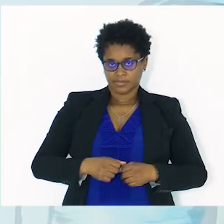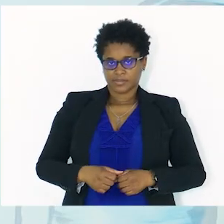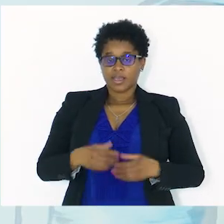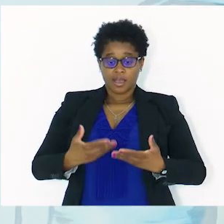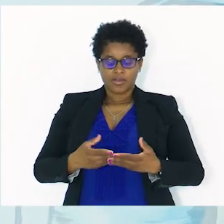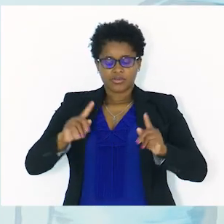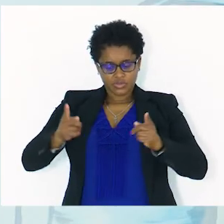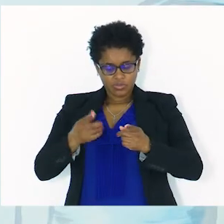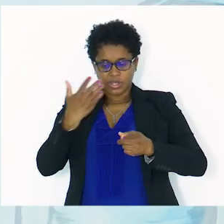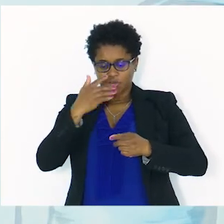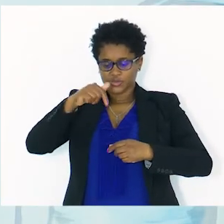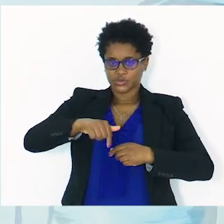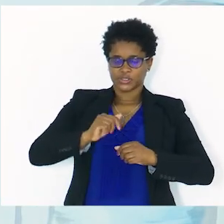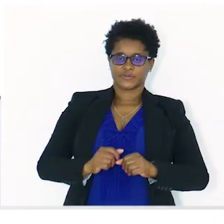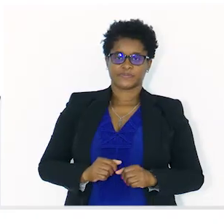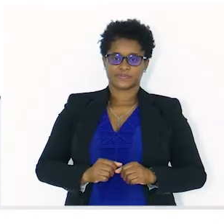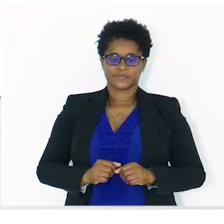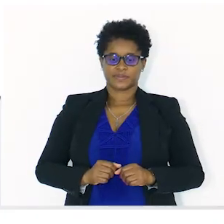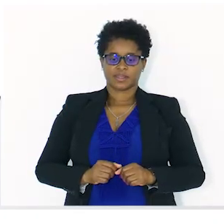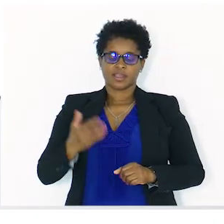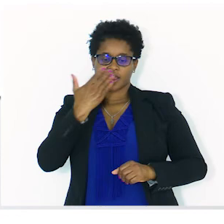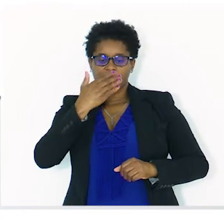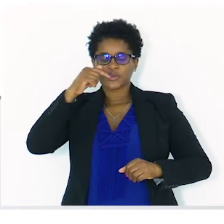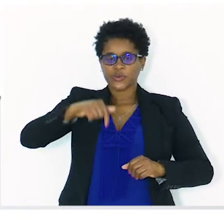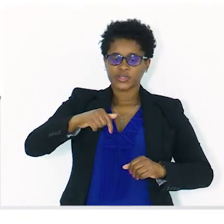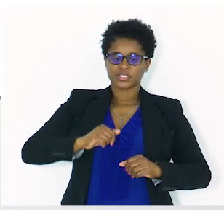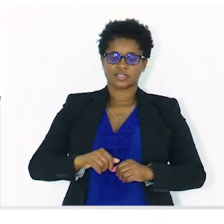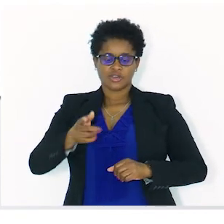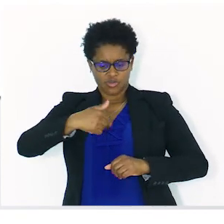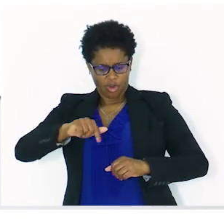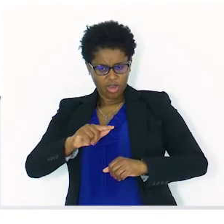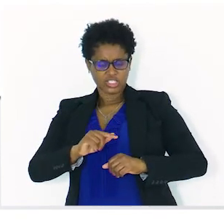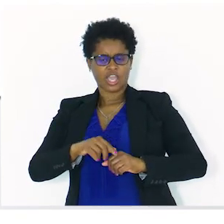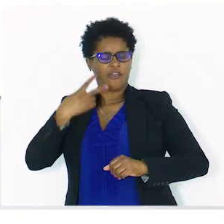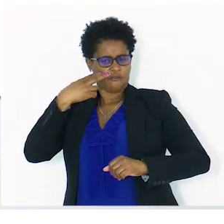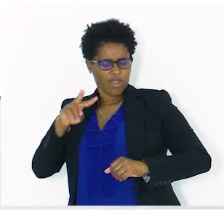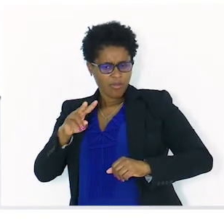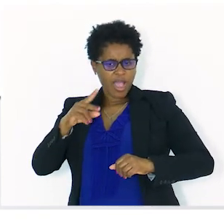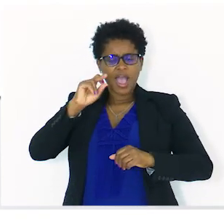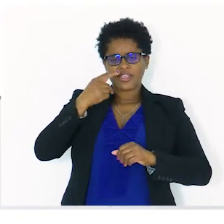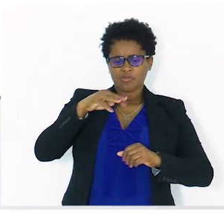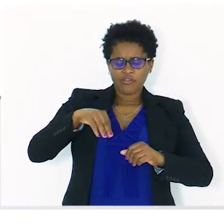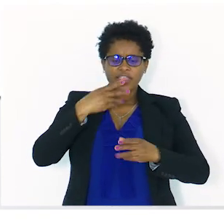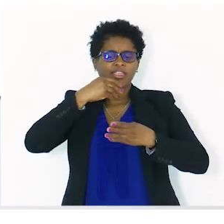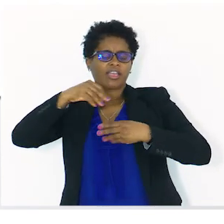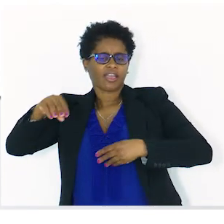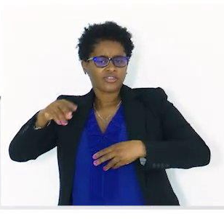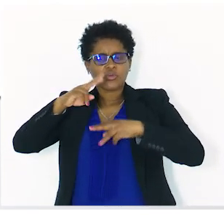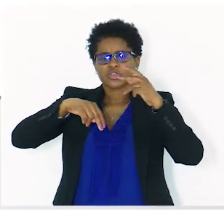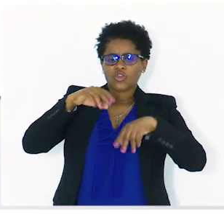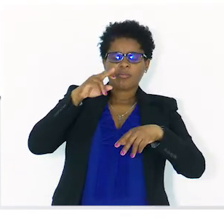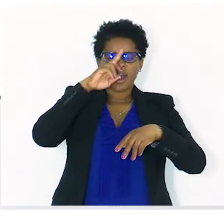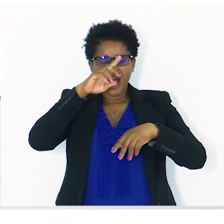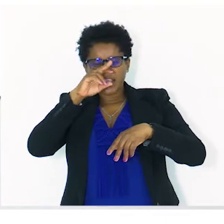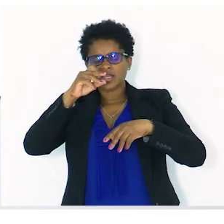Vamos à síntese da aula de hoje. Na aula de hoje, nós vimos que a atmosfera terrestre é constituída por gases e poeiras